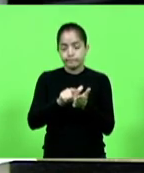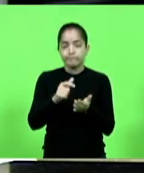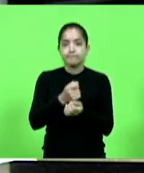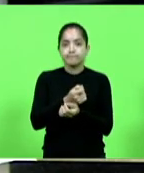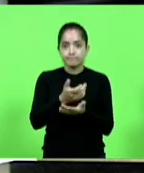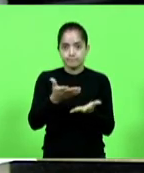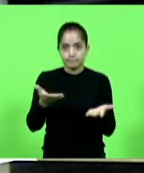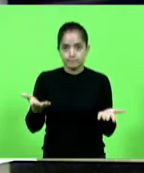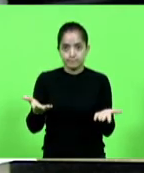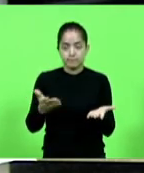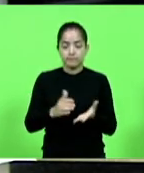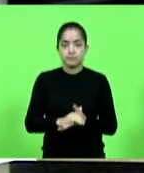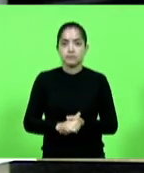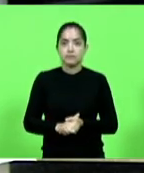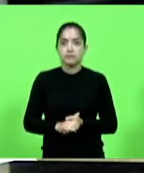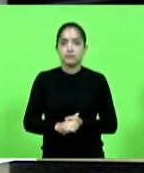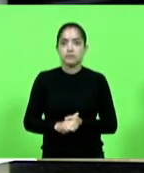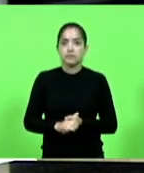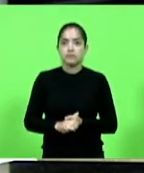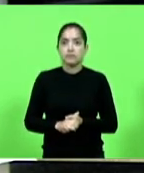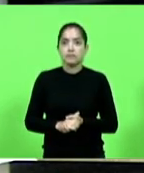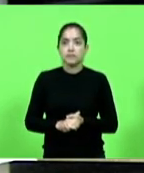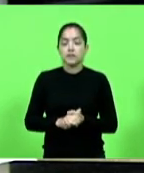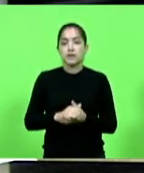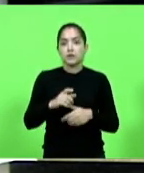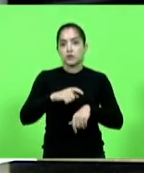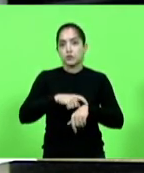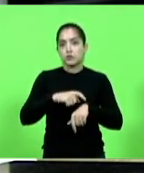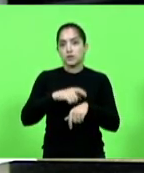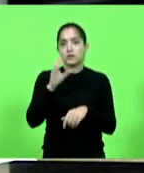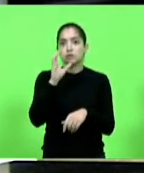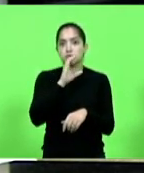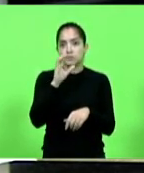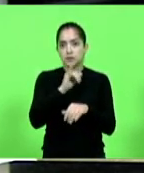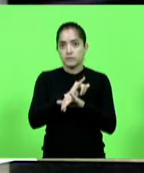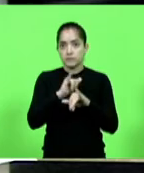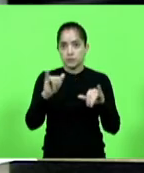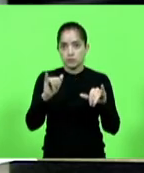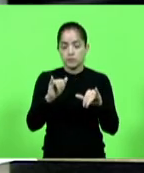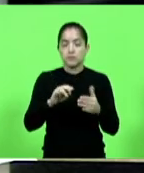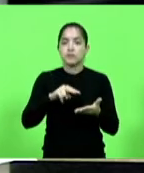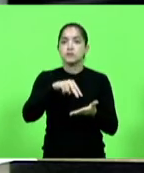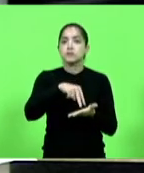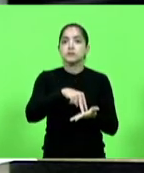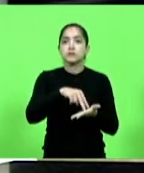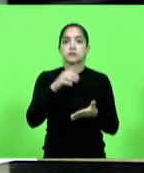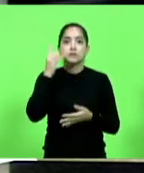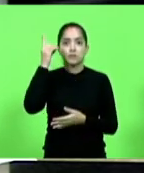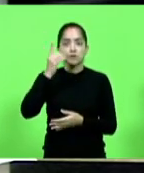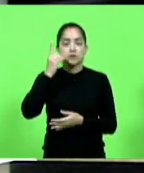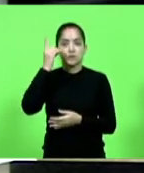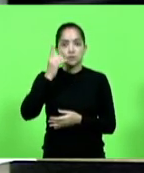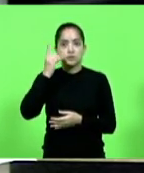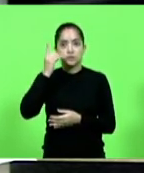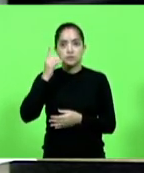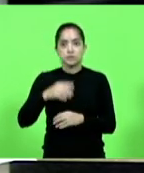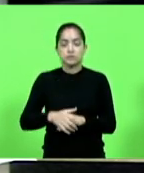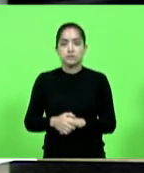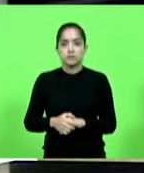procedesse à distribuição. Breves comunicações fizeram uso da palavra os senhores deputados